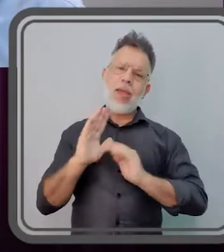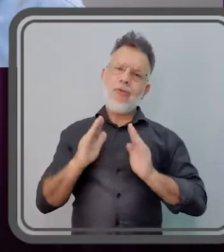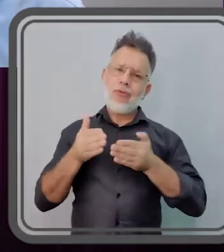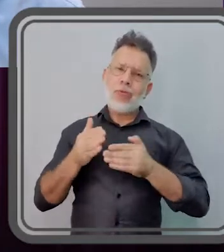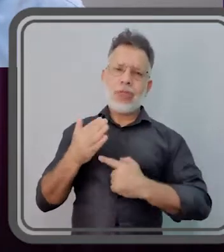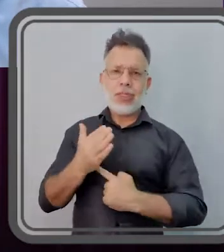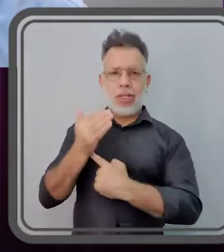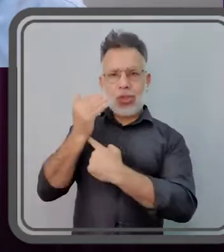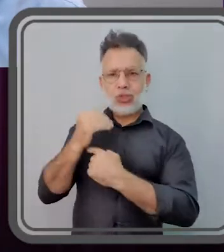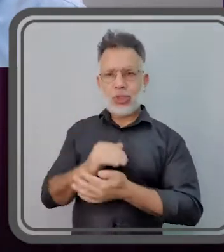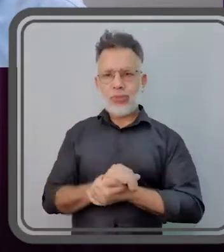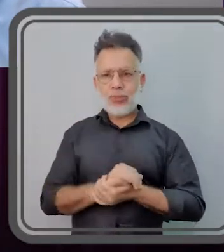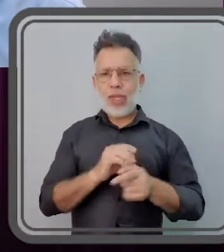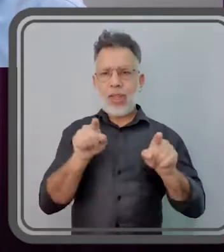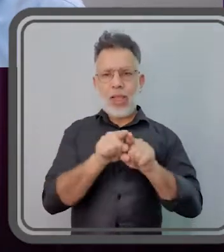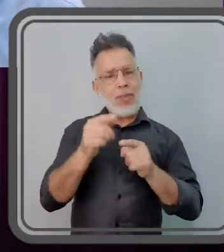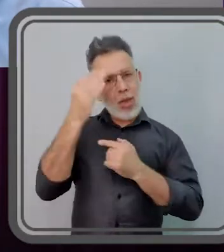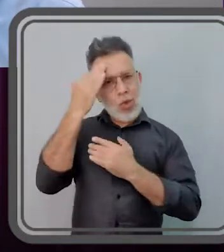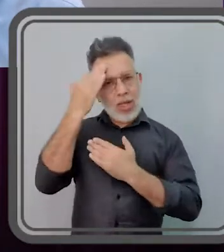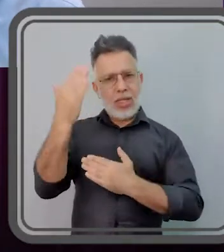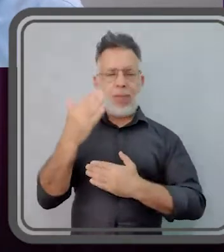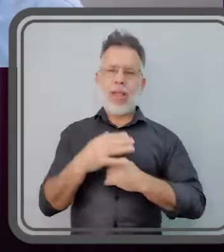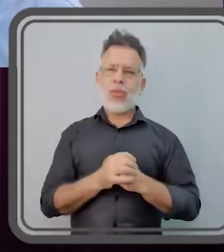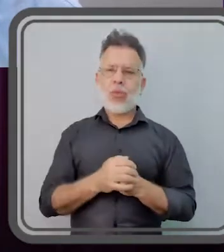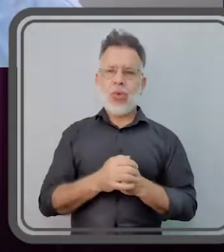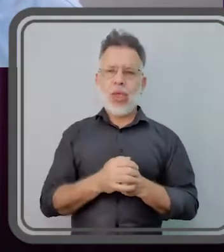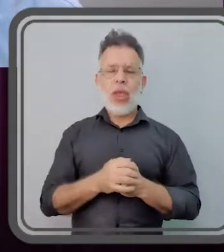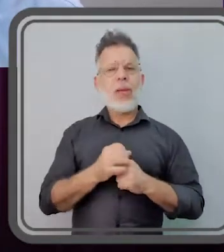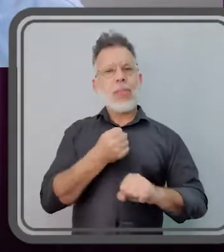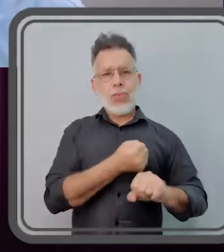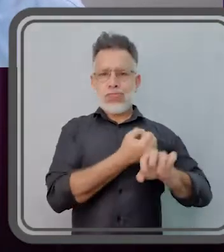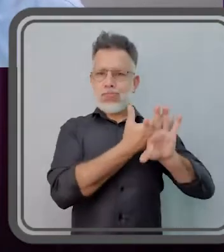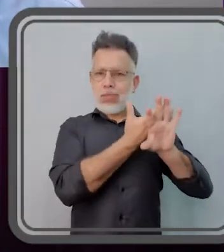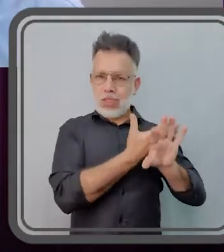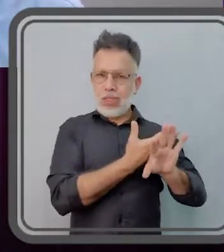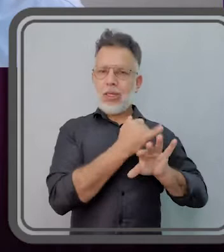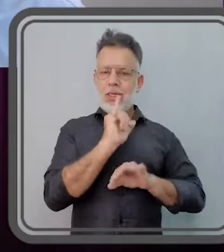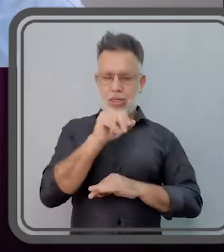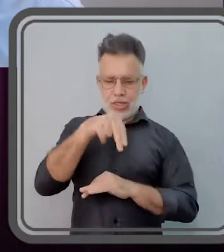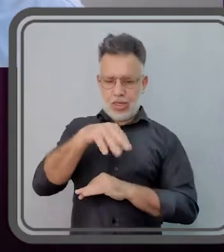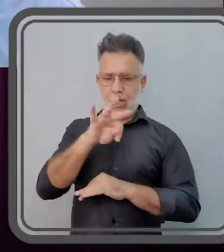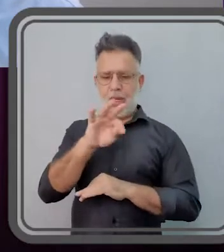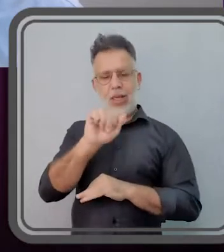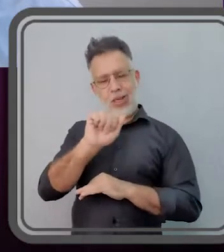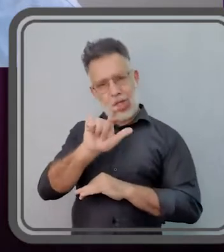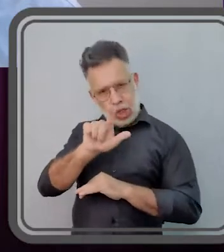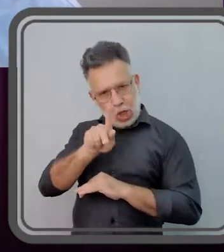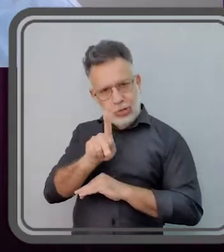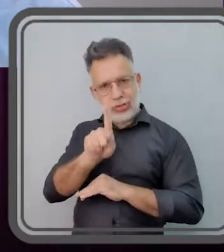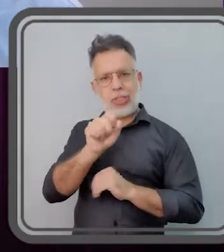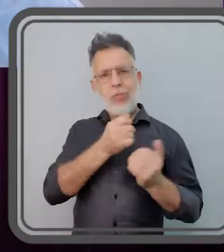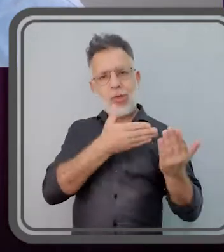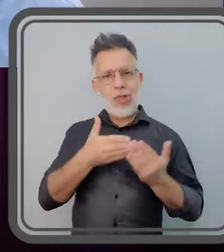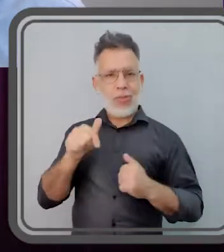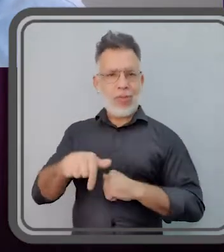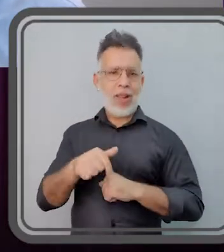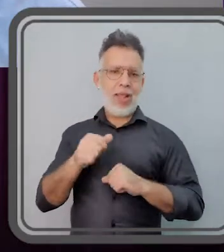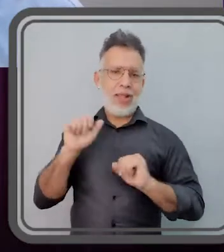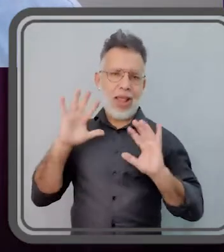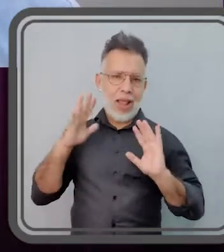não? E também um agradecimento para Intalks para convidar a mim e participar desse evento.